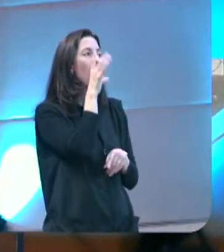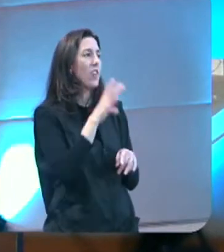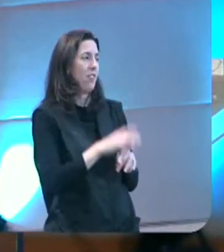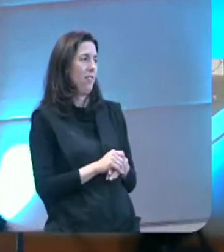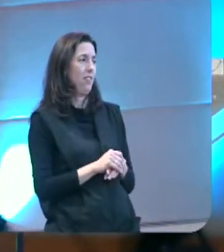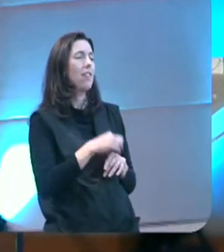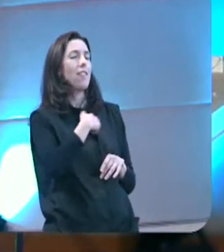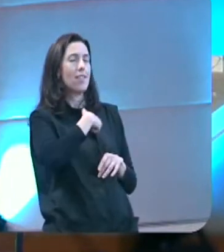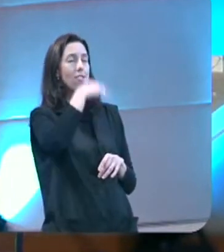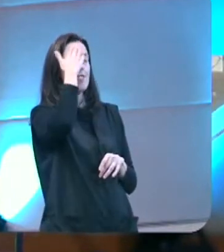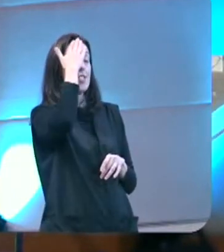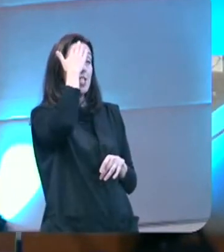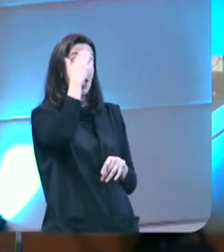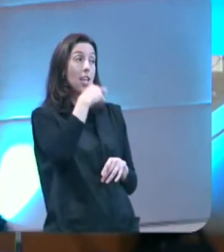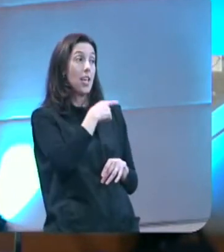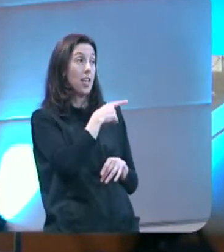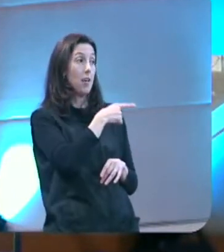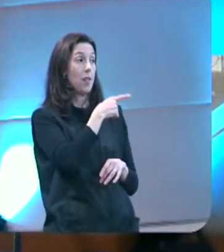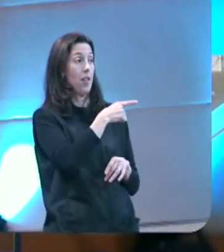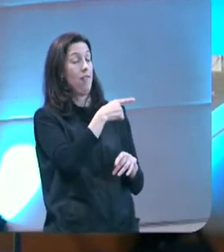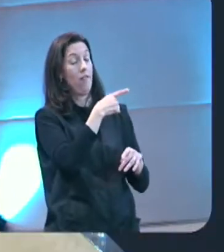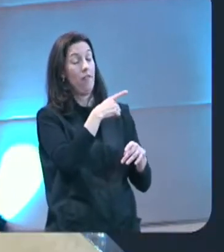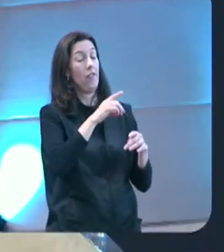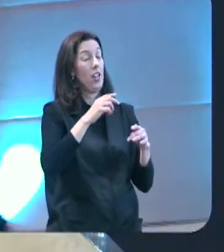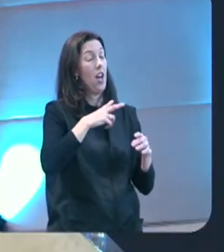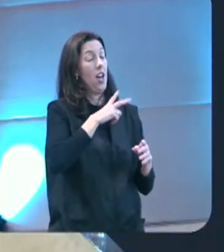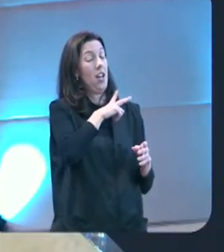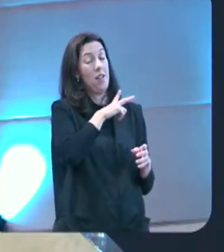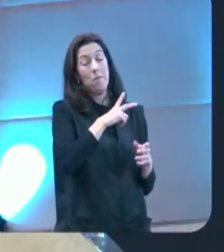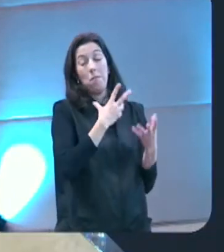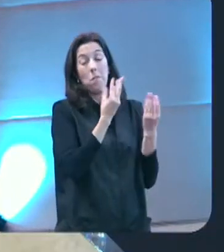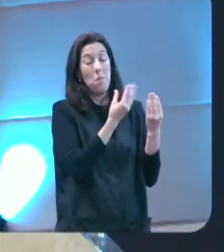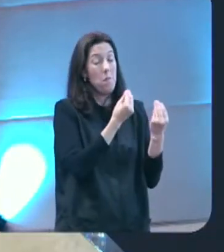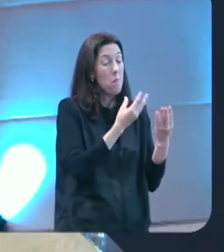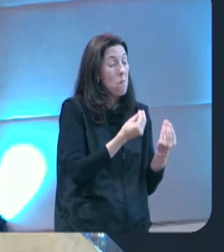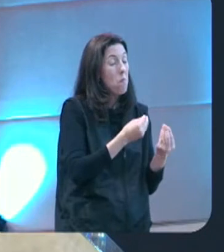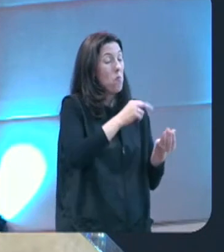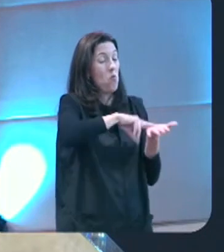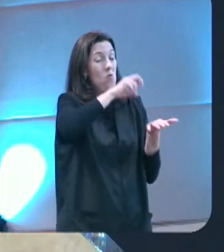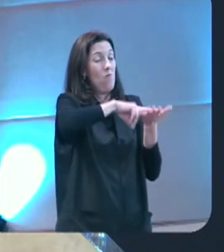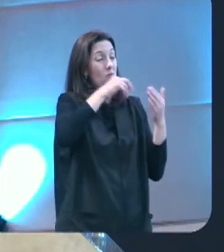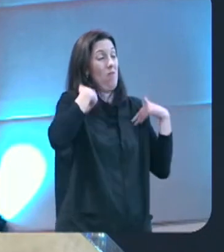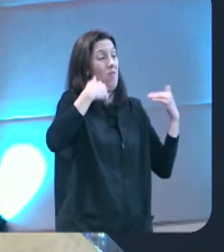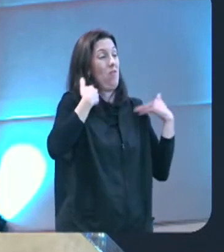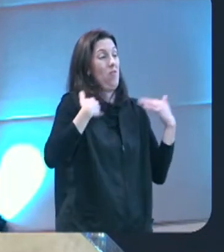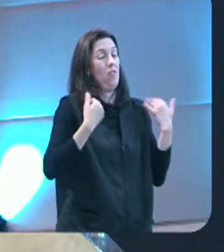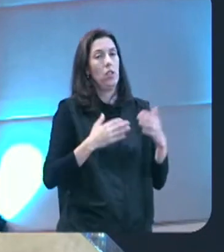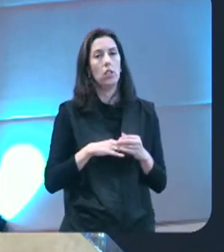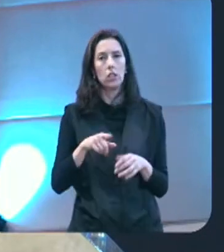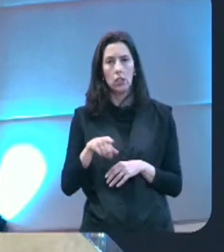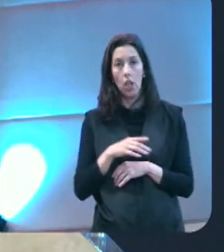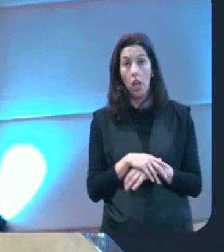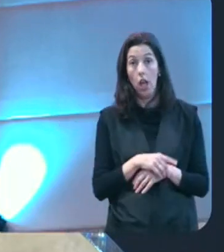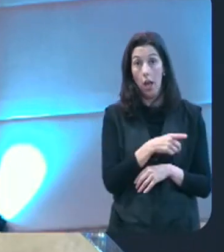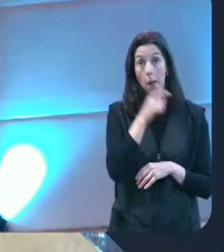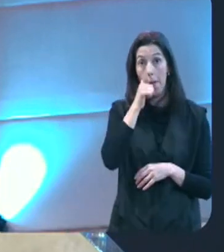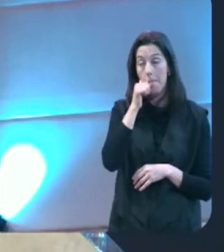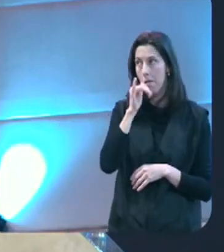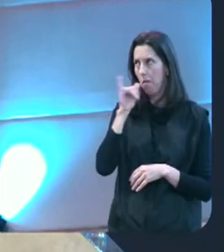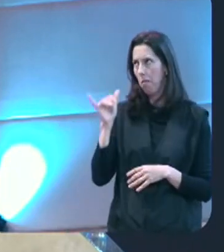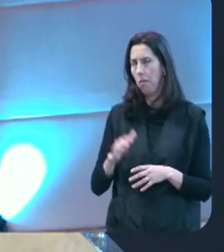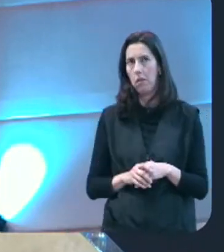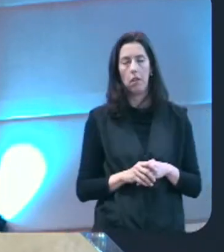Por isso, eu quero comprar este colar. O homem engoliu em seco,